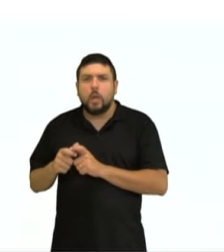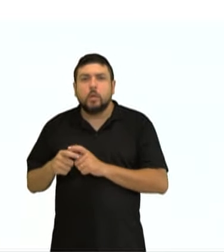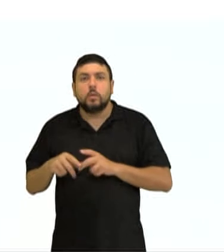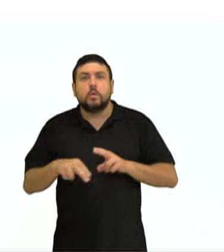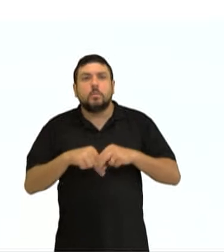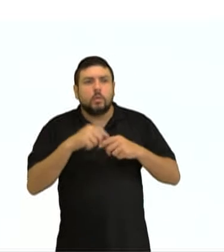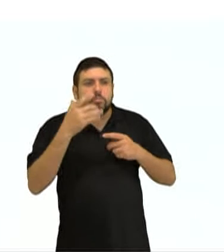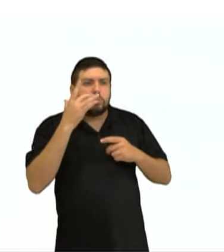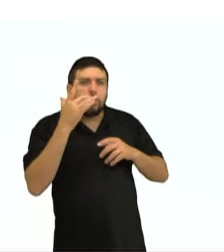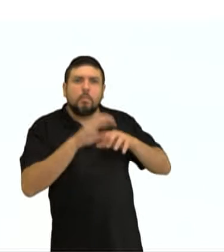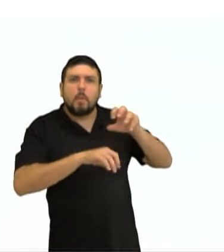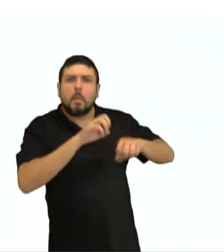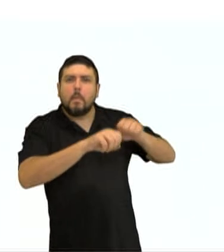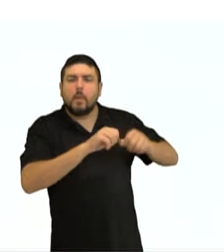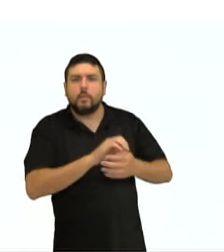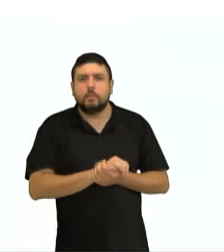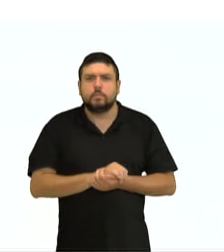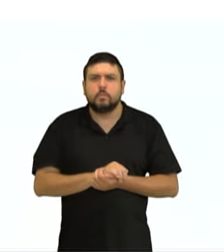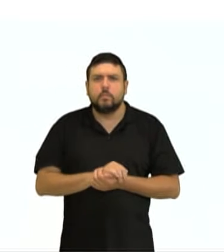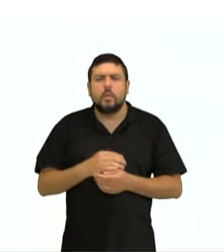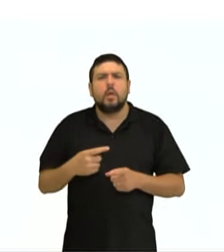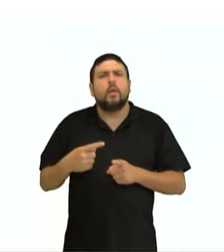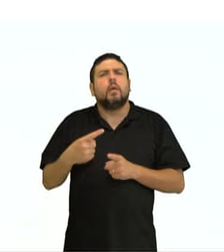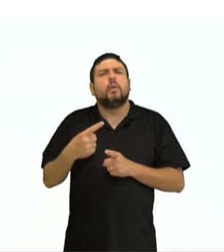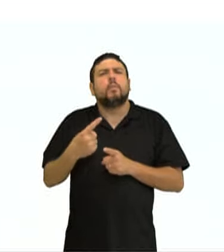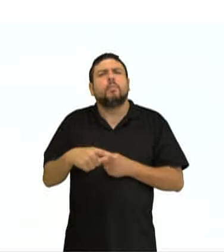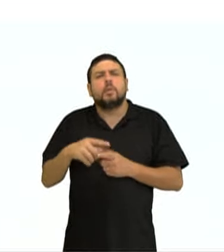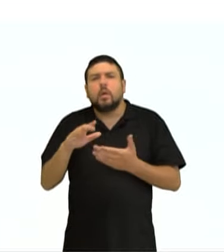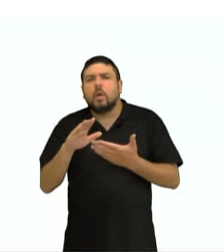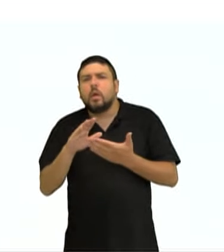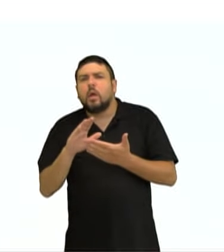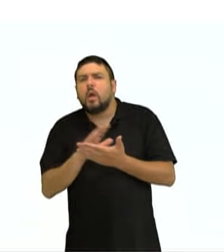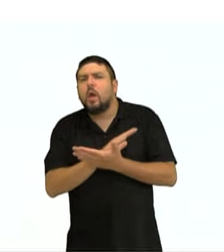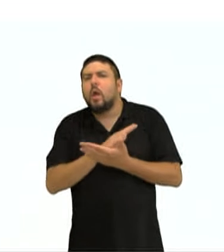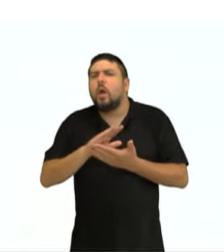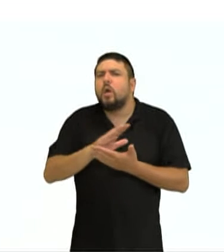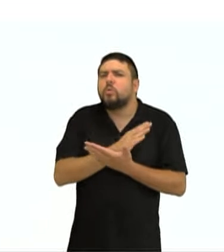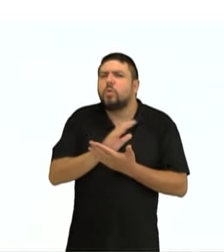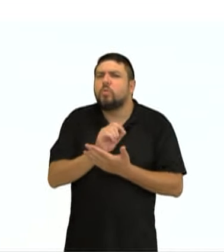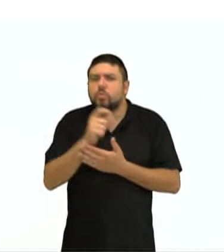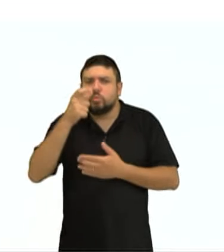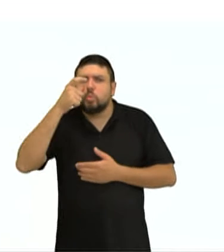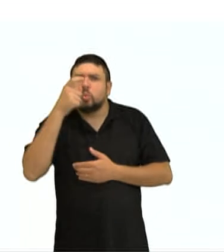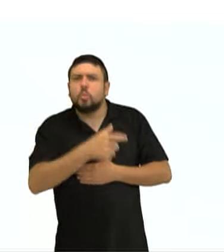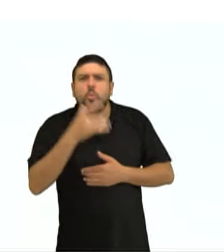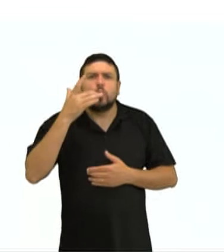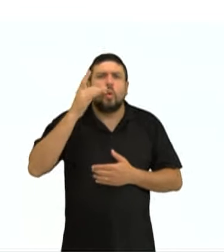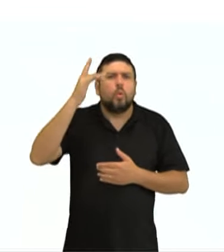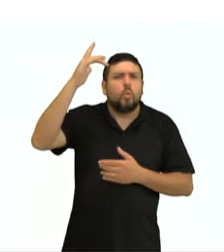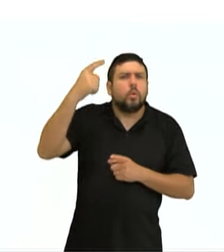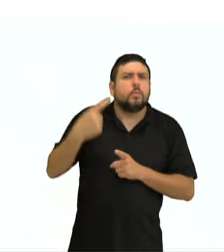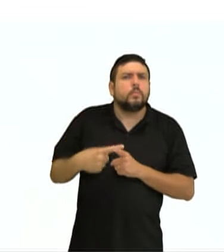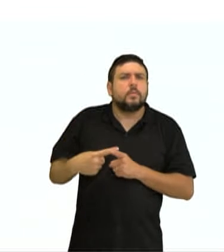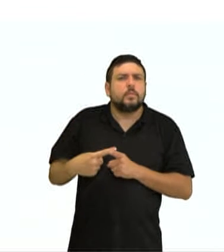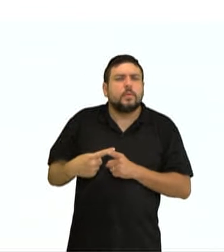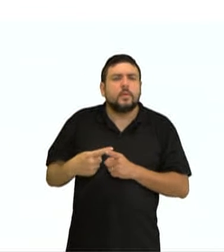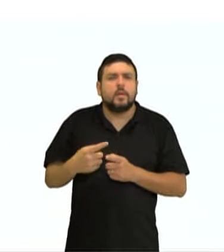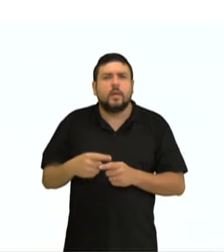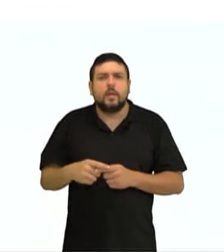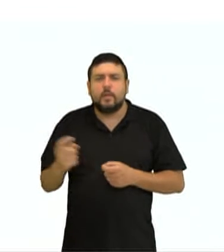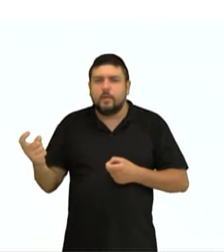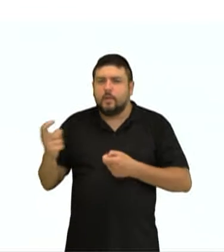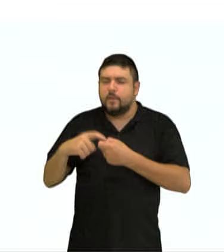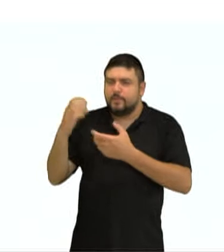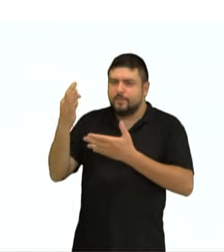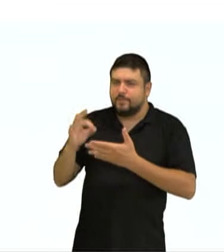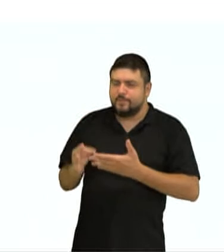A gente tem a pergunta ali, né? Por que a busca pelo indígena? Por que o interesse pelos metais preciosos? A gente volta